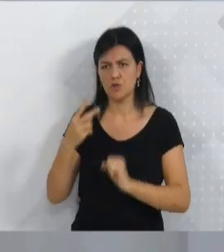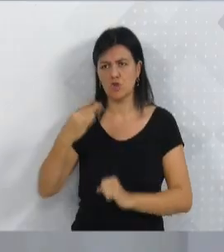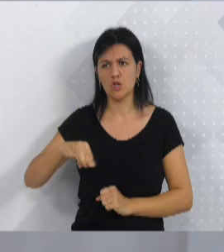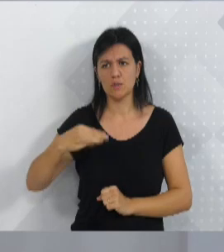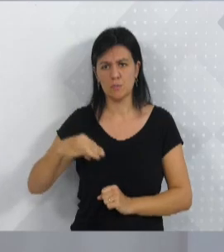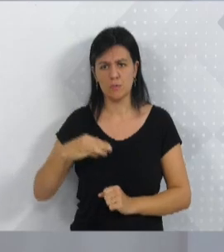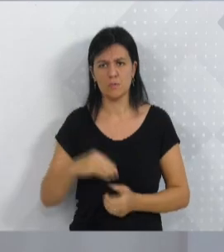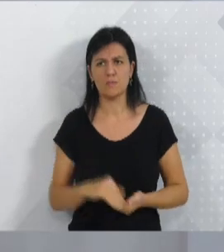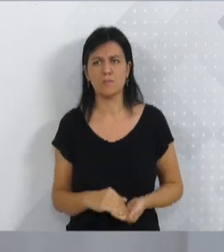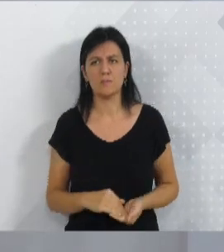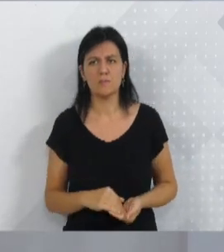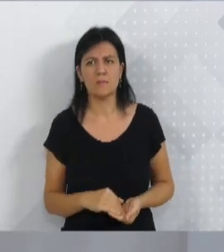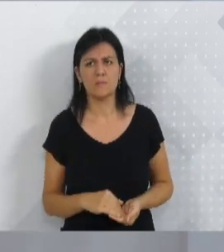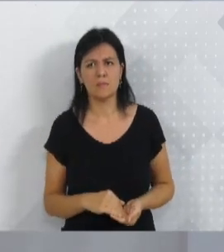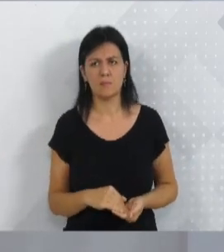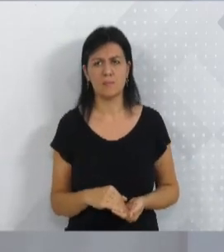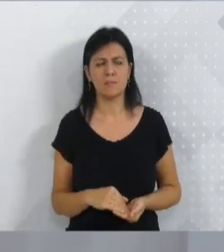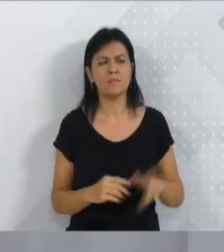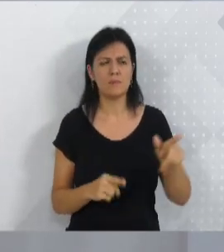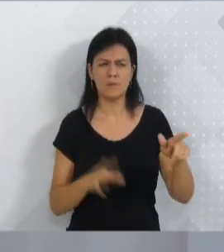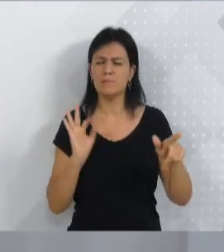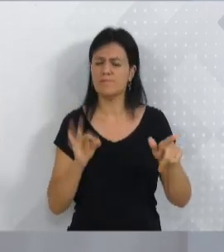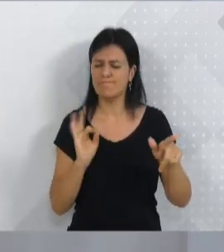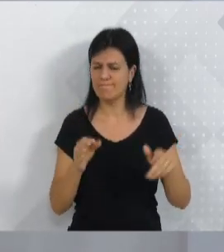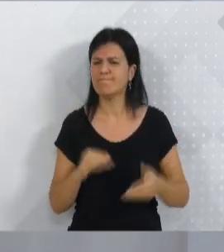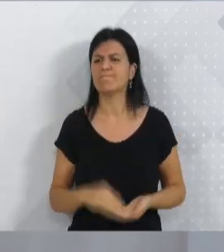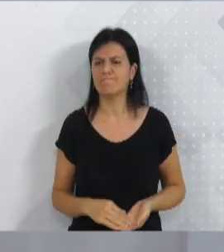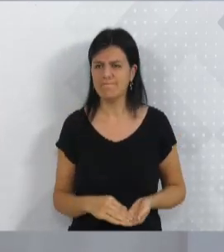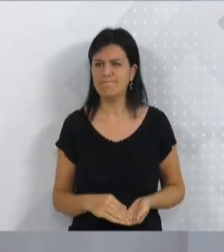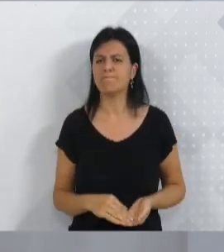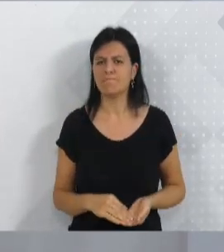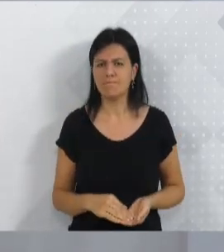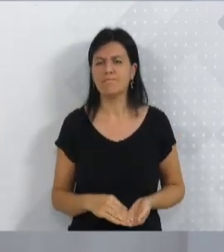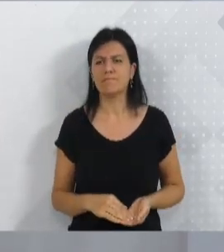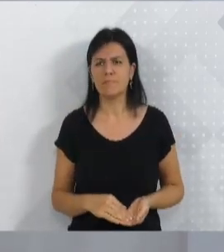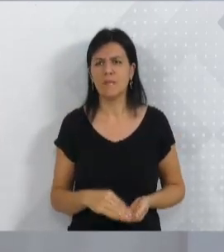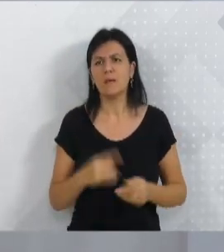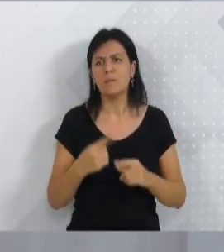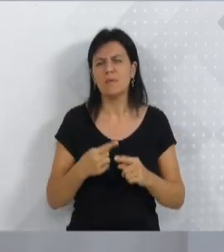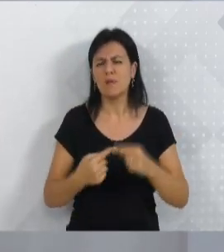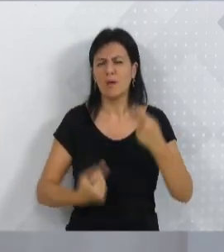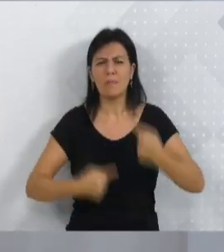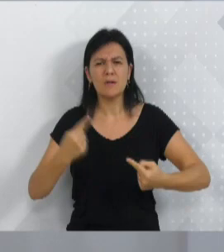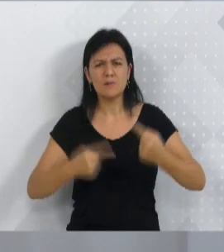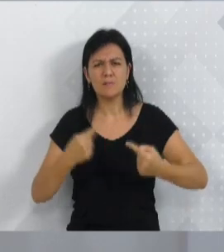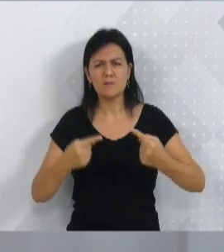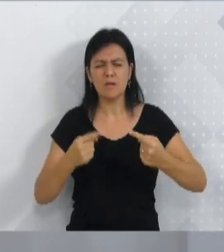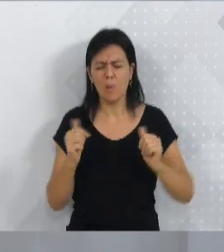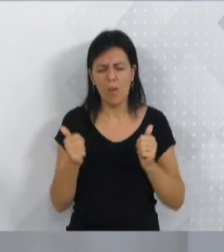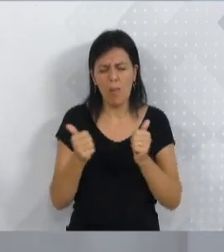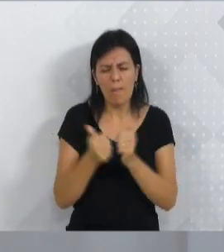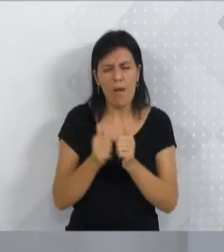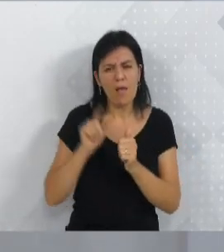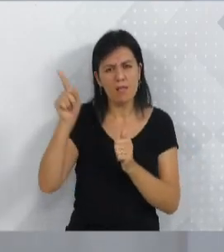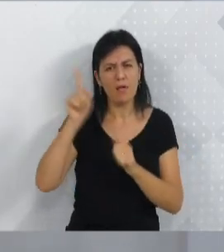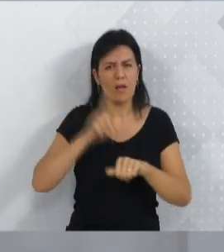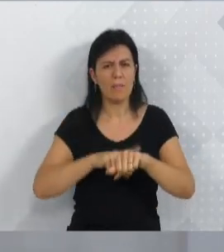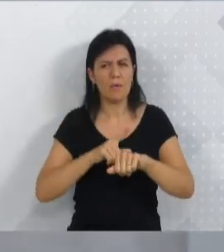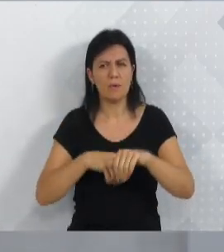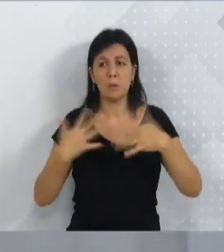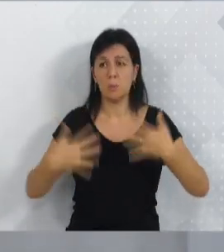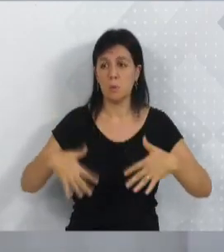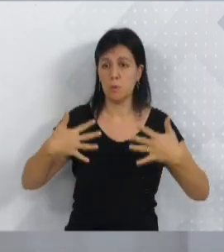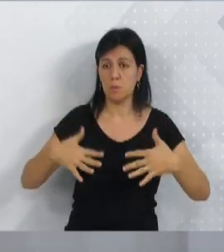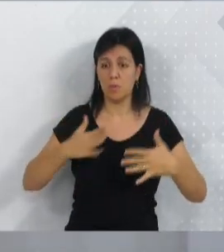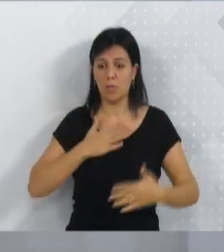concluir Muito obrigado o senhor tem razão e faço das suas palavras as minhas vidas tu quer ser uma discussão que eu acompanhei de perto lá naquele momento aquela orada